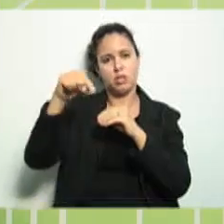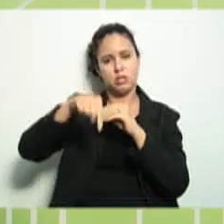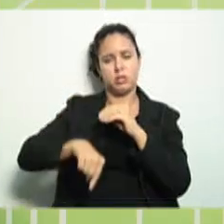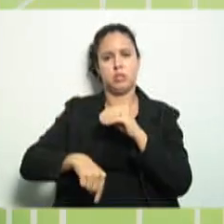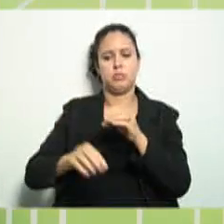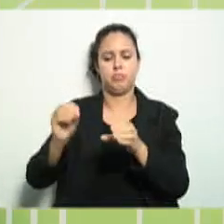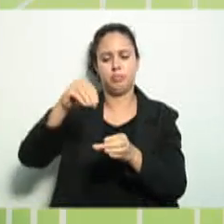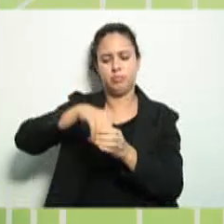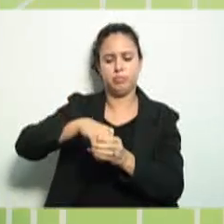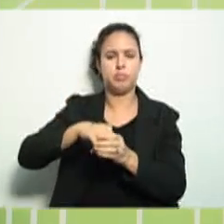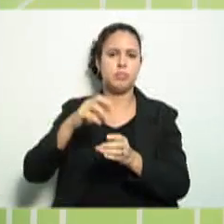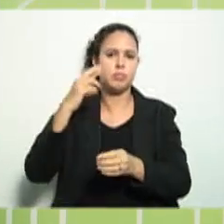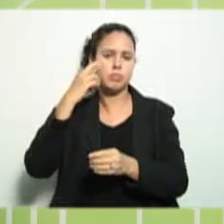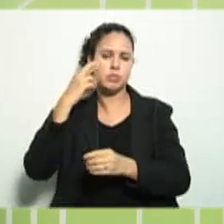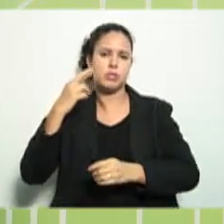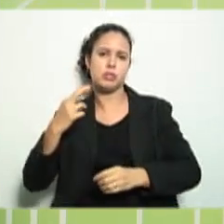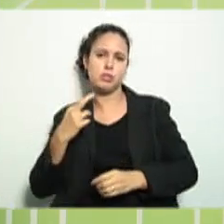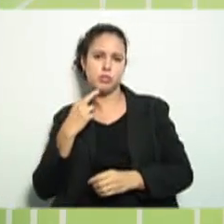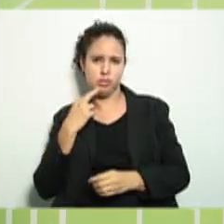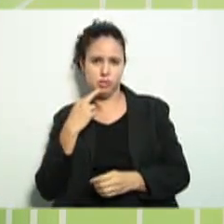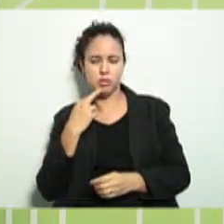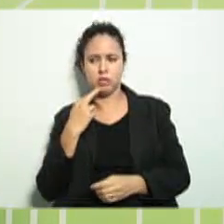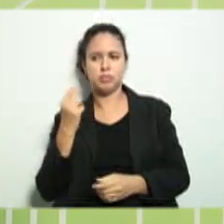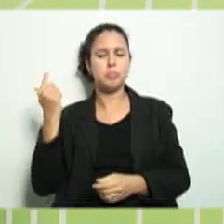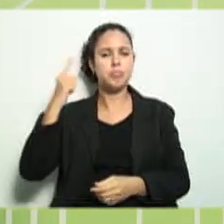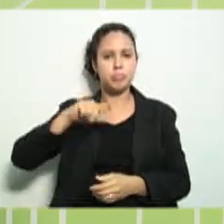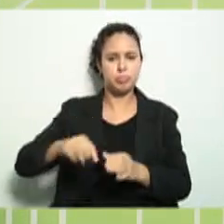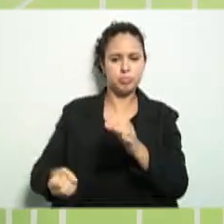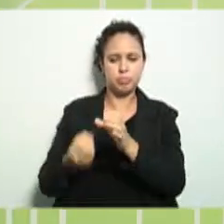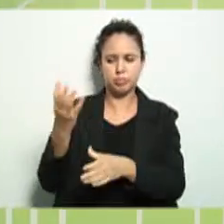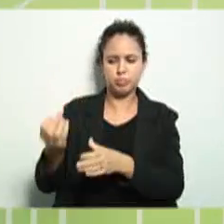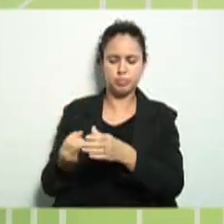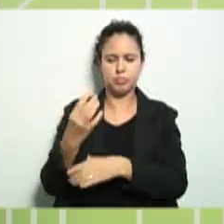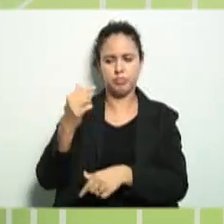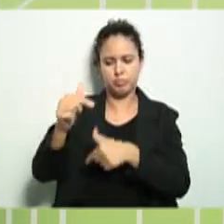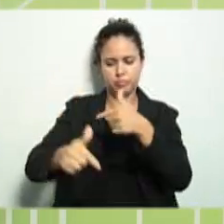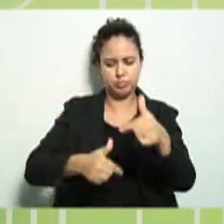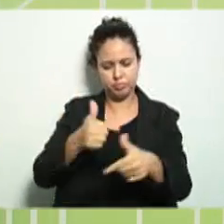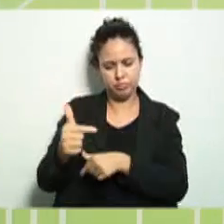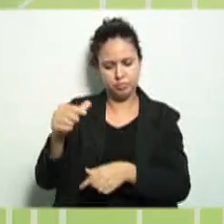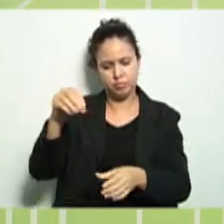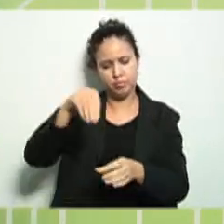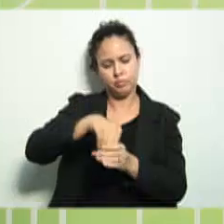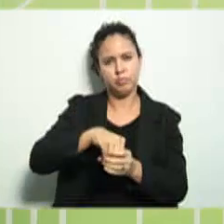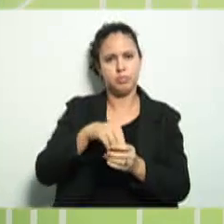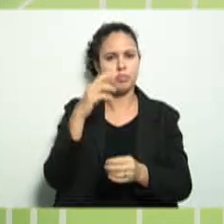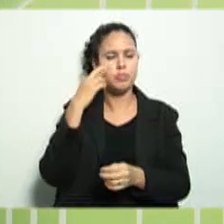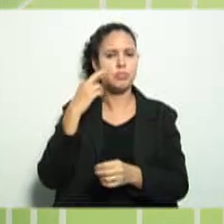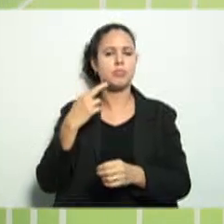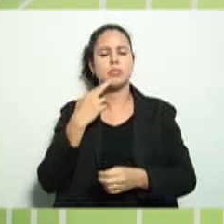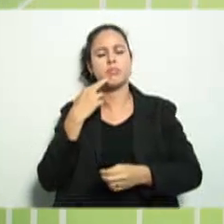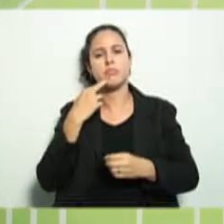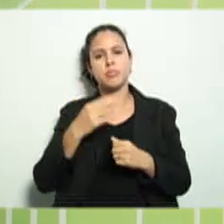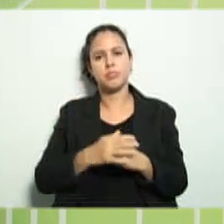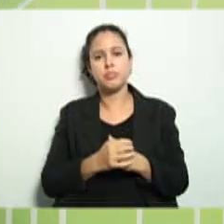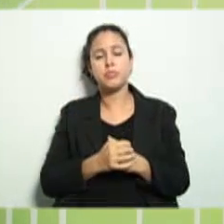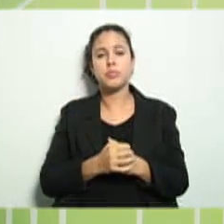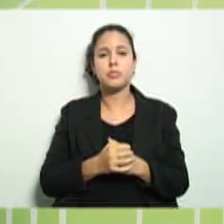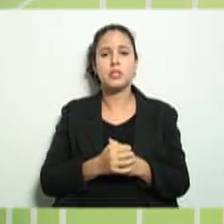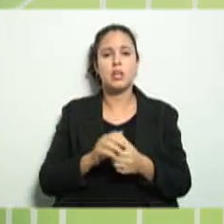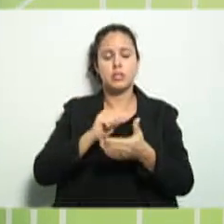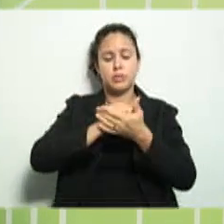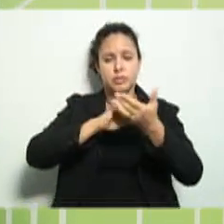outros estados, gerando emprego em outros estados. Porque a atividade que gera emprego em massa é